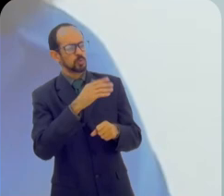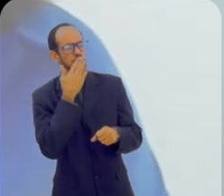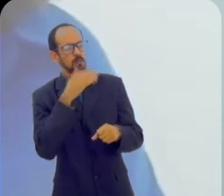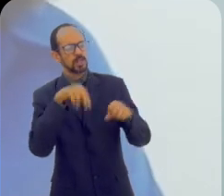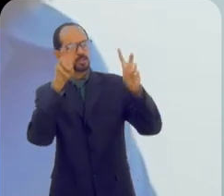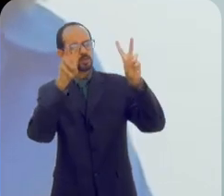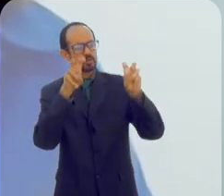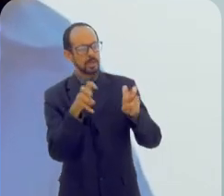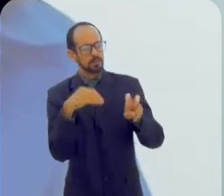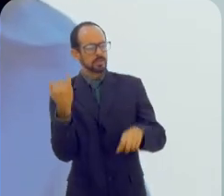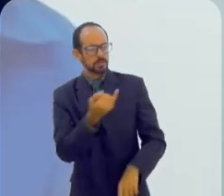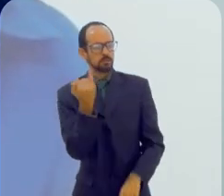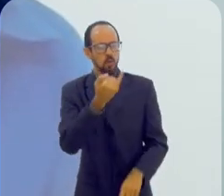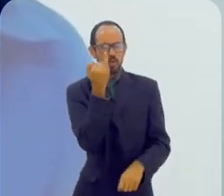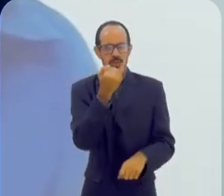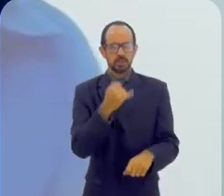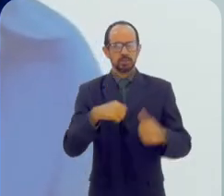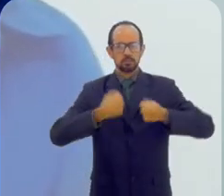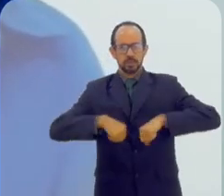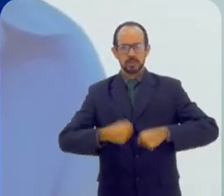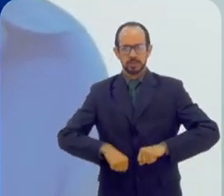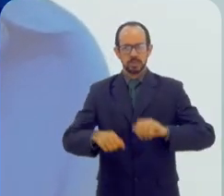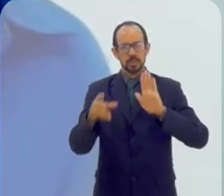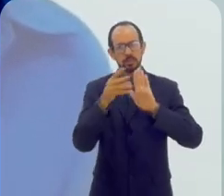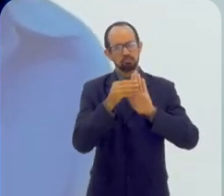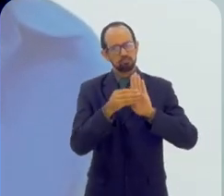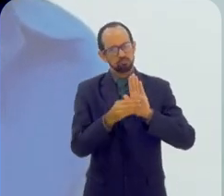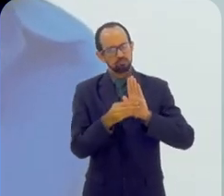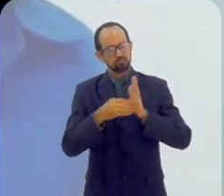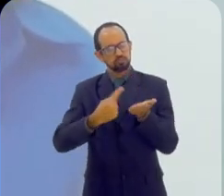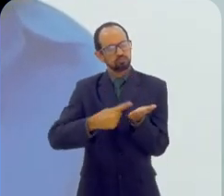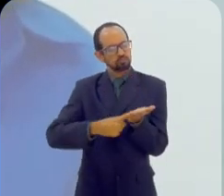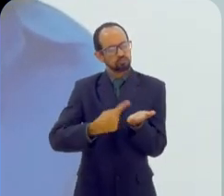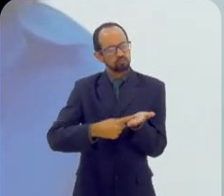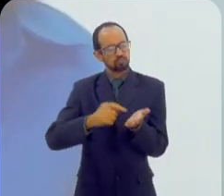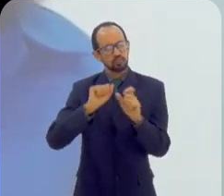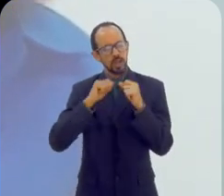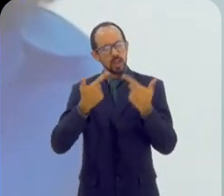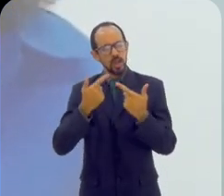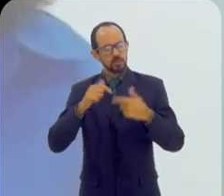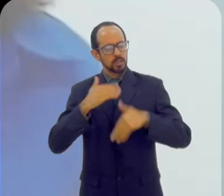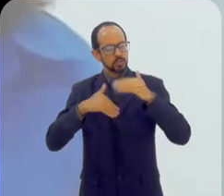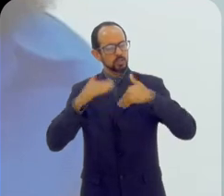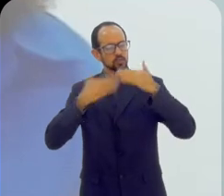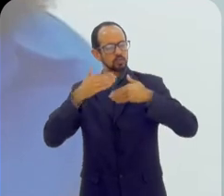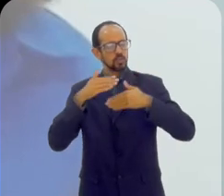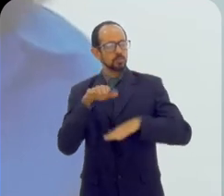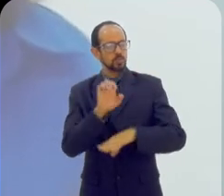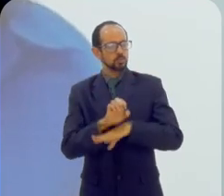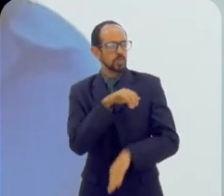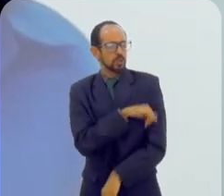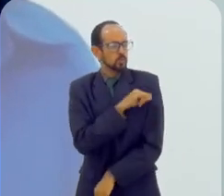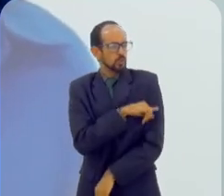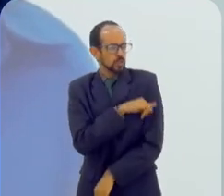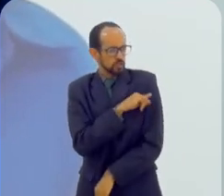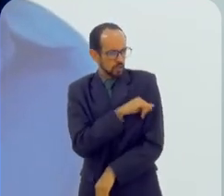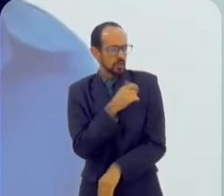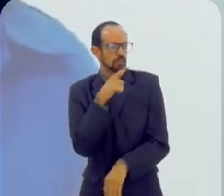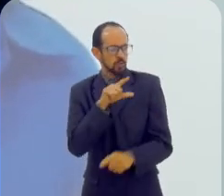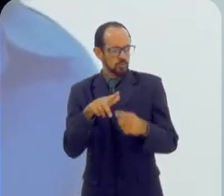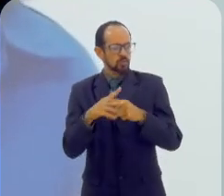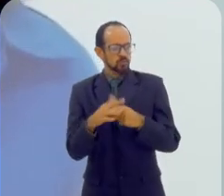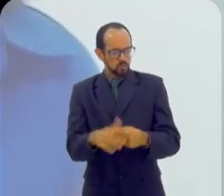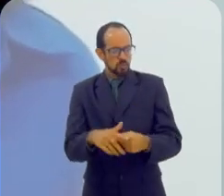quais são os temas importantes e que tem que estar na agenda do Parlamento para a gente ter o desenvolvimento do Estado do Rio de Janeiro e Recuperação